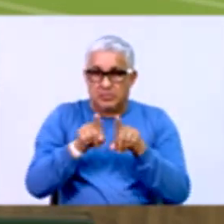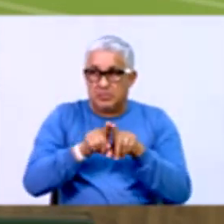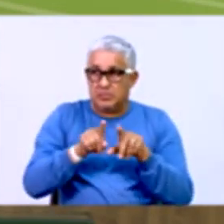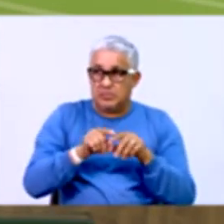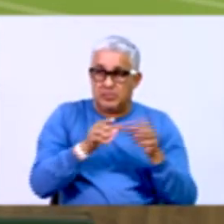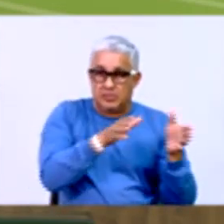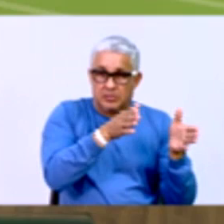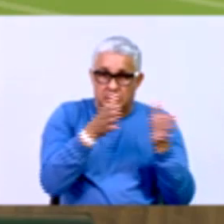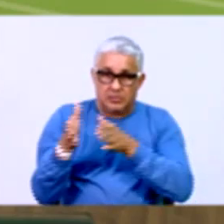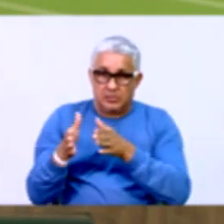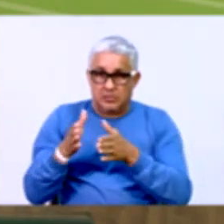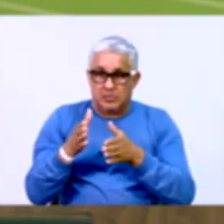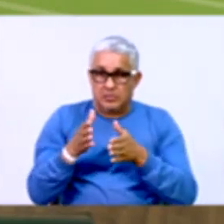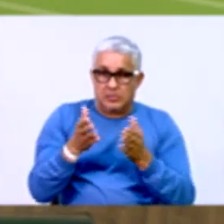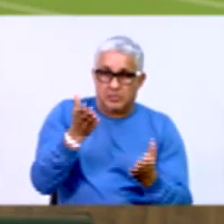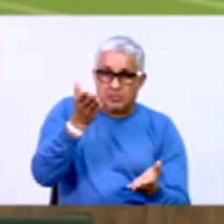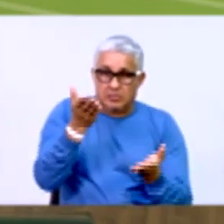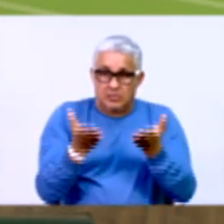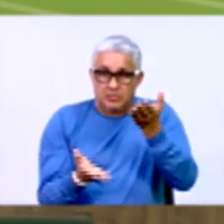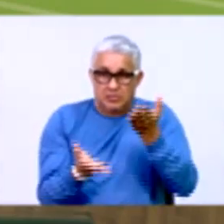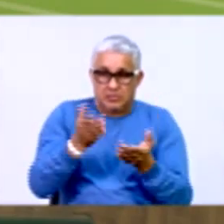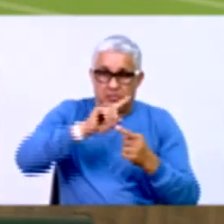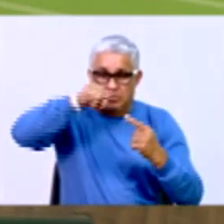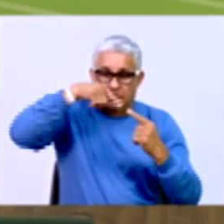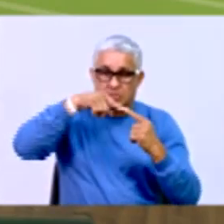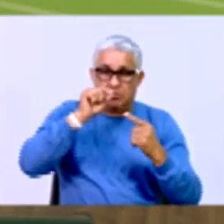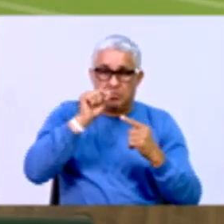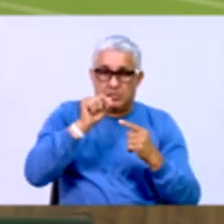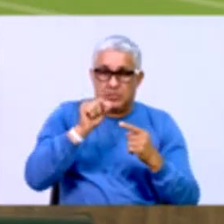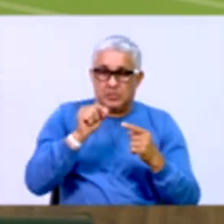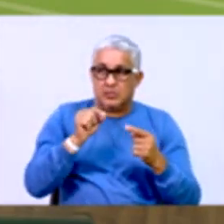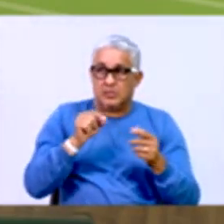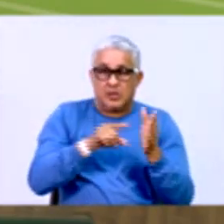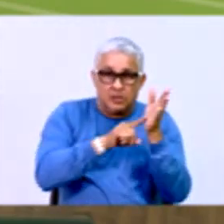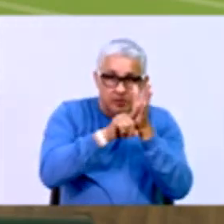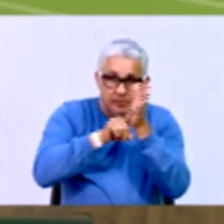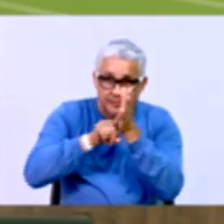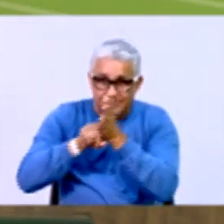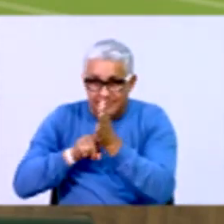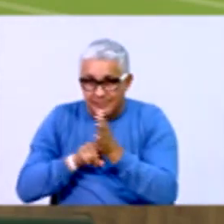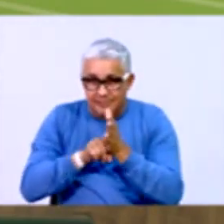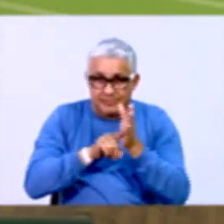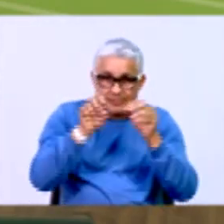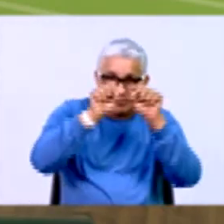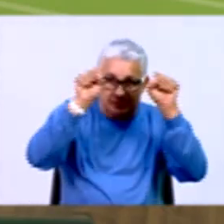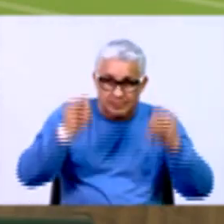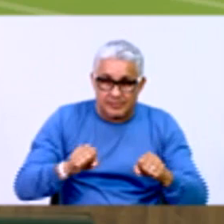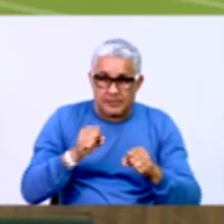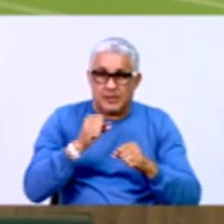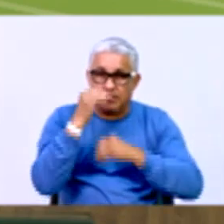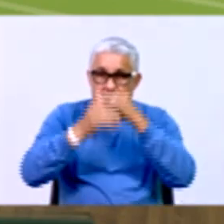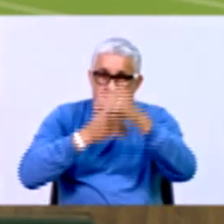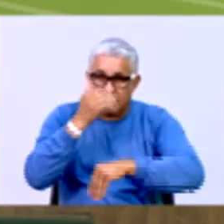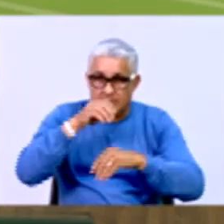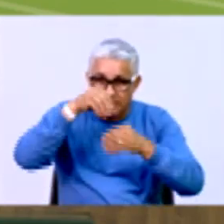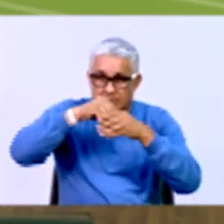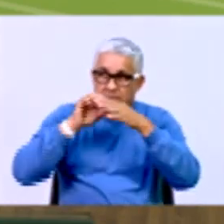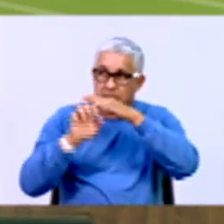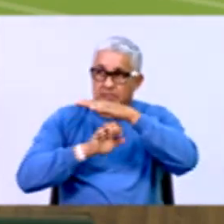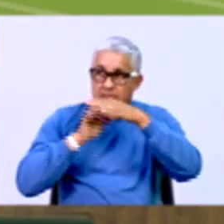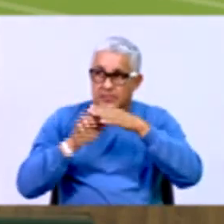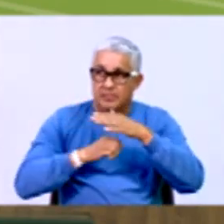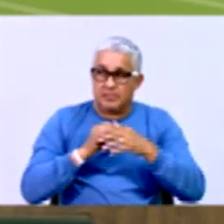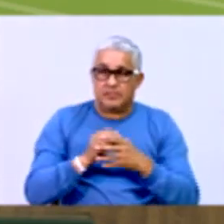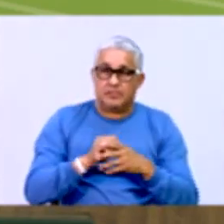como balanço, cujo objetivo é levantar e avaliar de forma sistemática os processos de uma empresa,